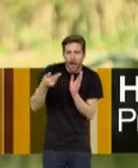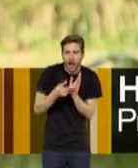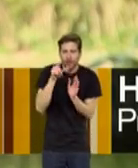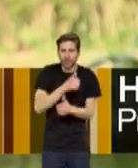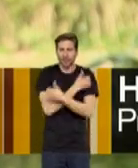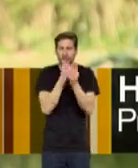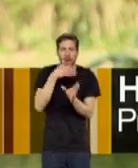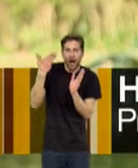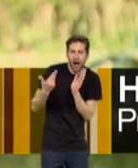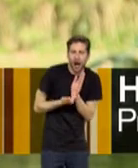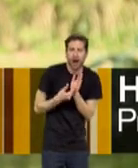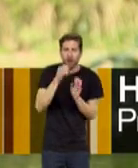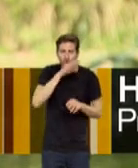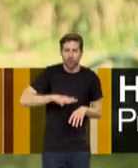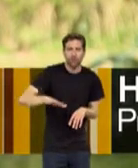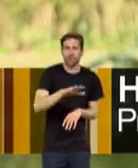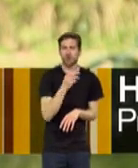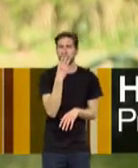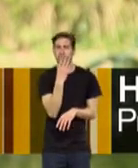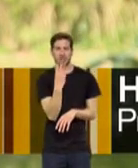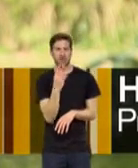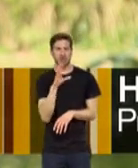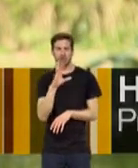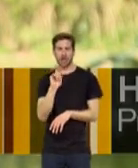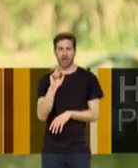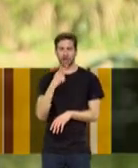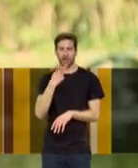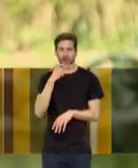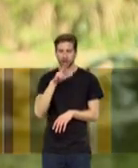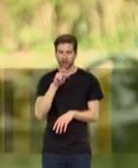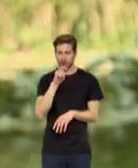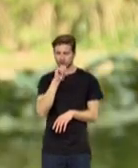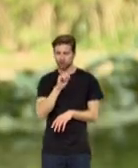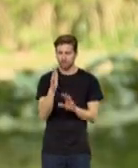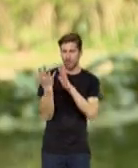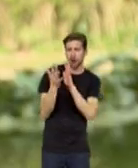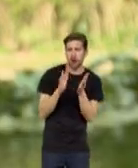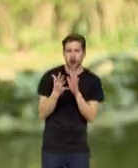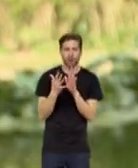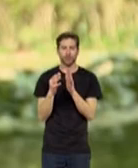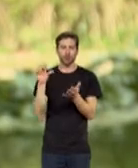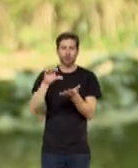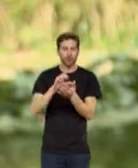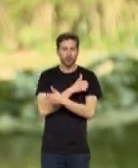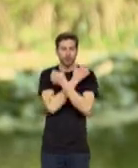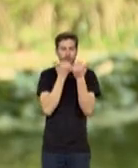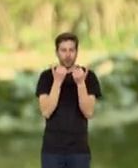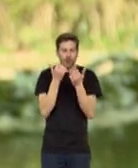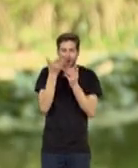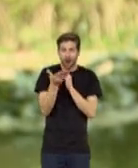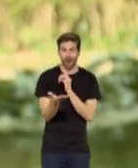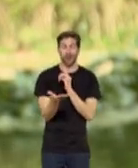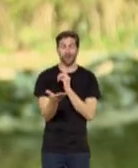ele é um espaço notável de cerca de 3 hectares no centro de uma área urbana e, de facto, é um